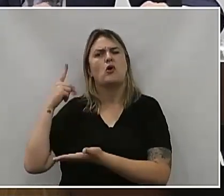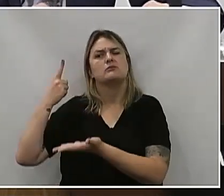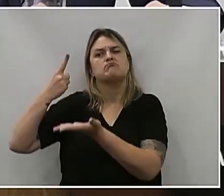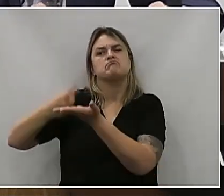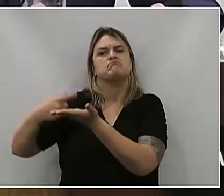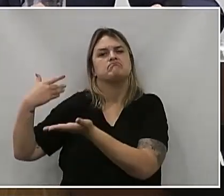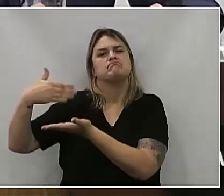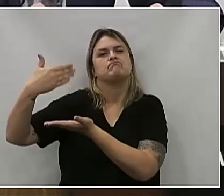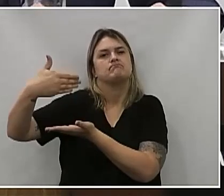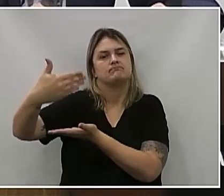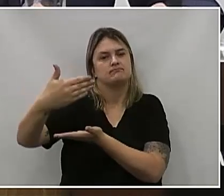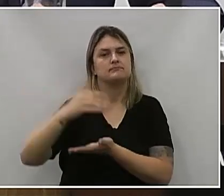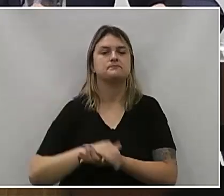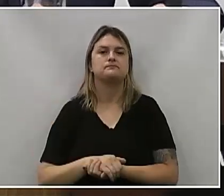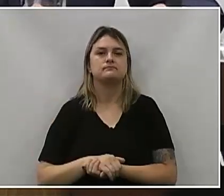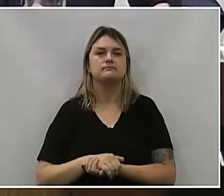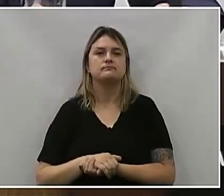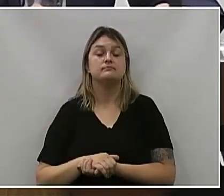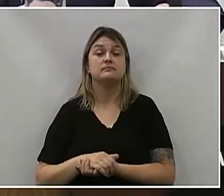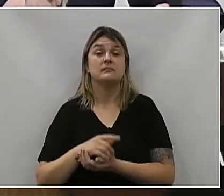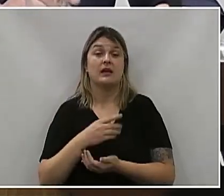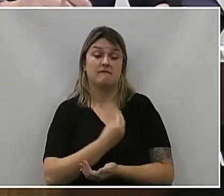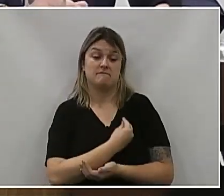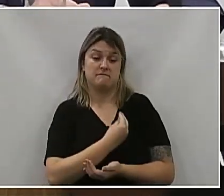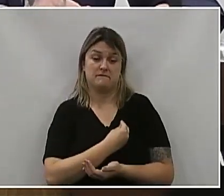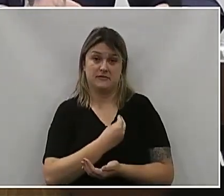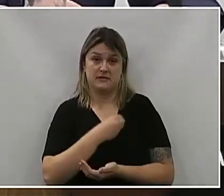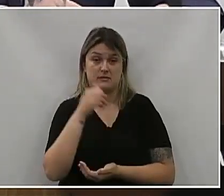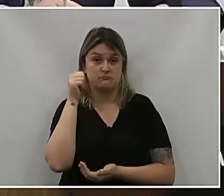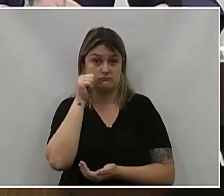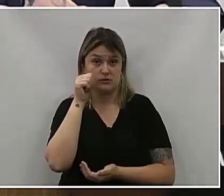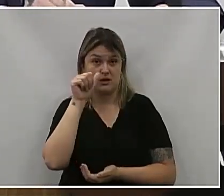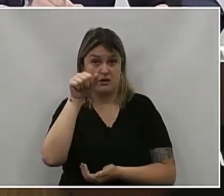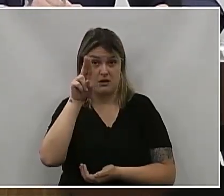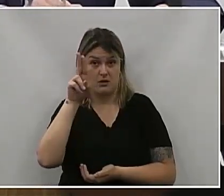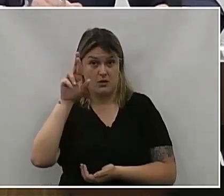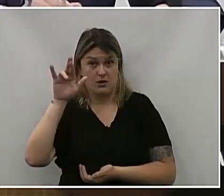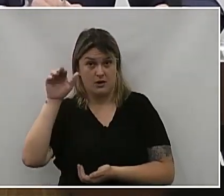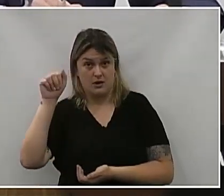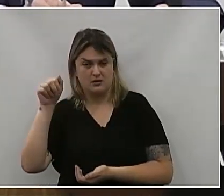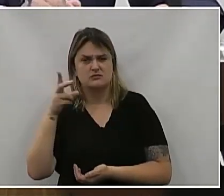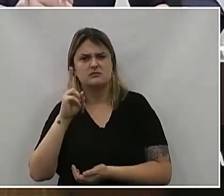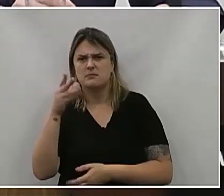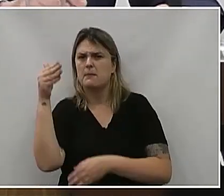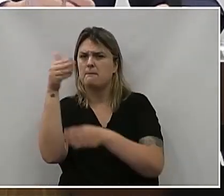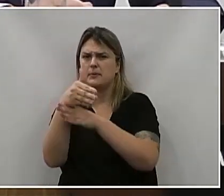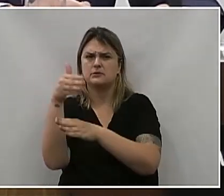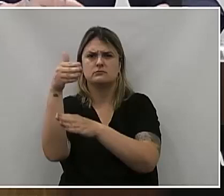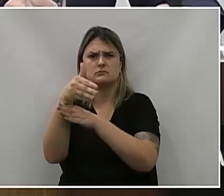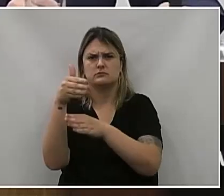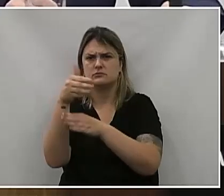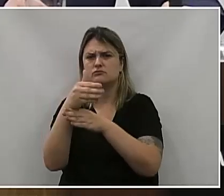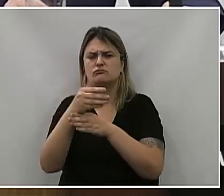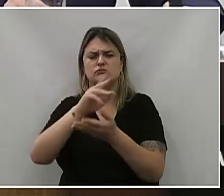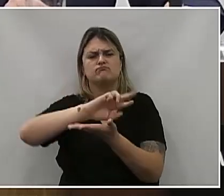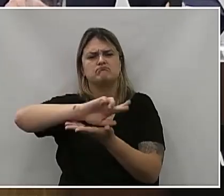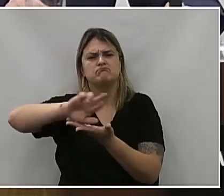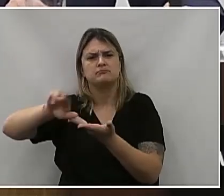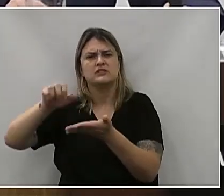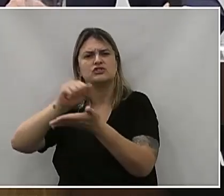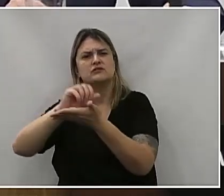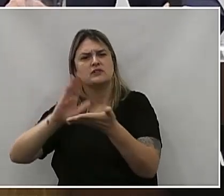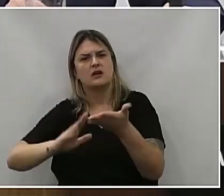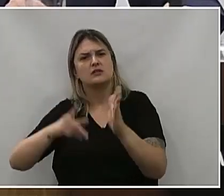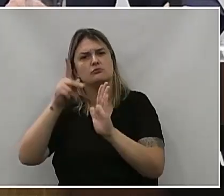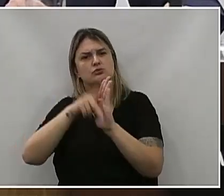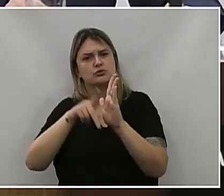por muitas gerações. Durante sua vida, Áurea Alves do Amaral Galdino participou ativamente de diversas atividades e